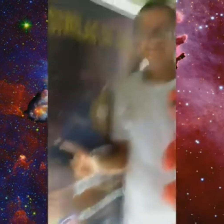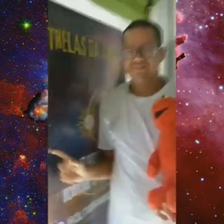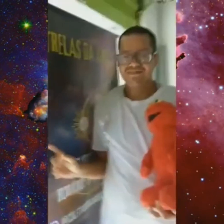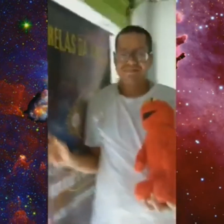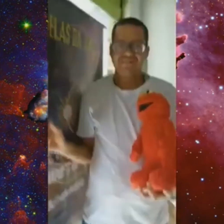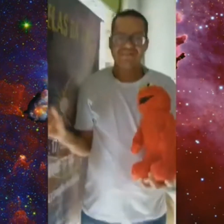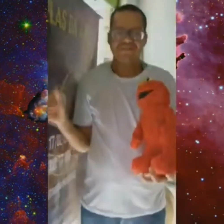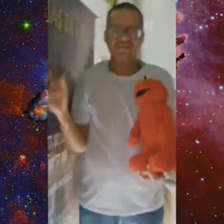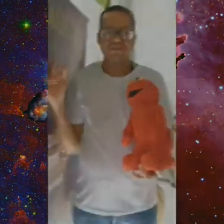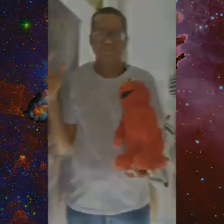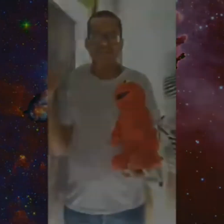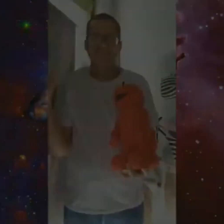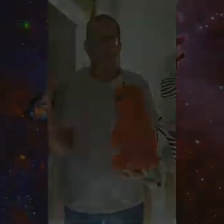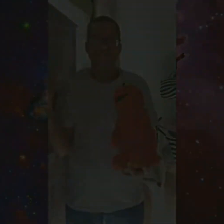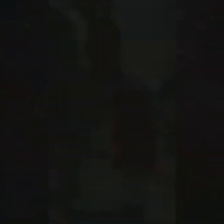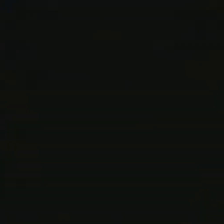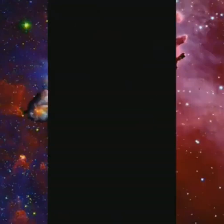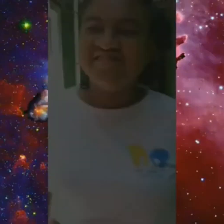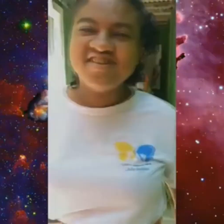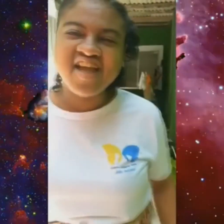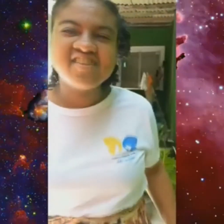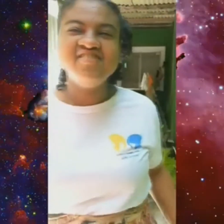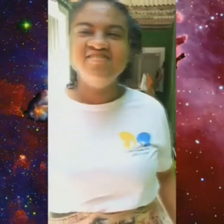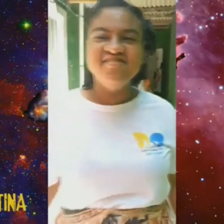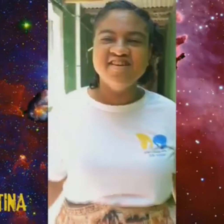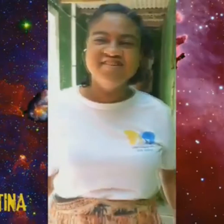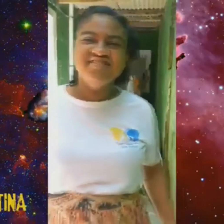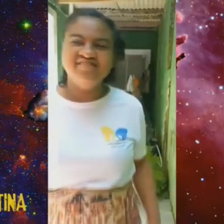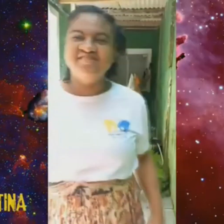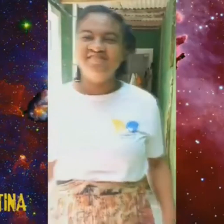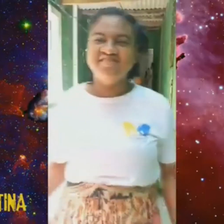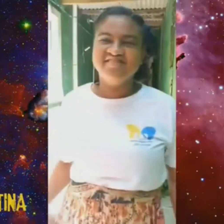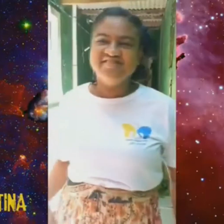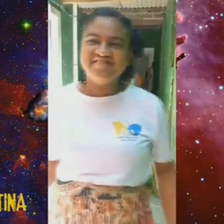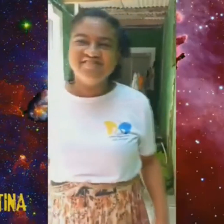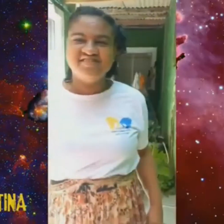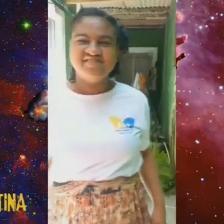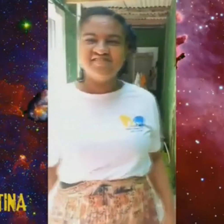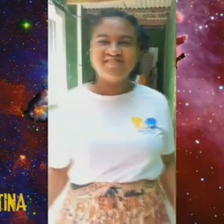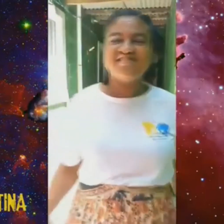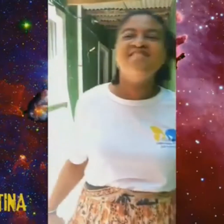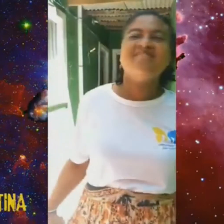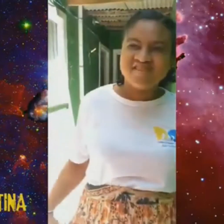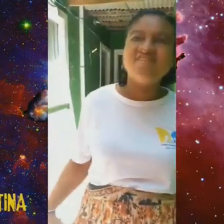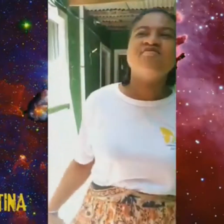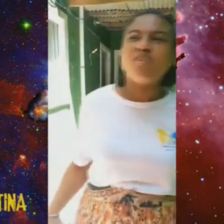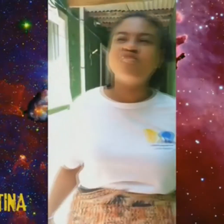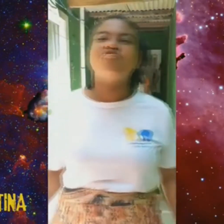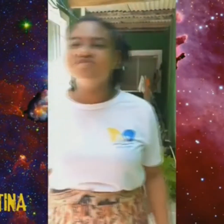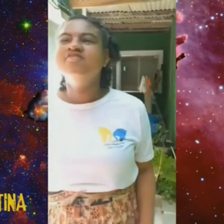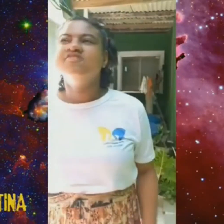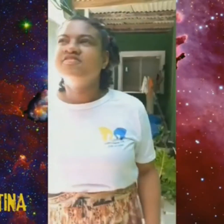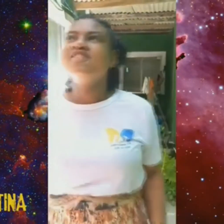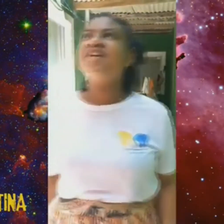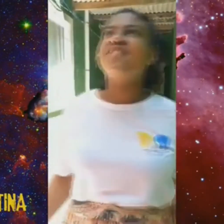massa. Eu gosto bastante. Minha piscina. E você tem talentos? Tenho,